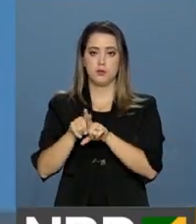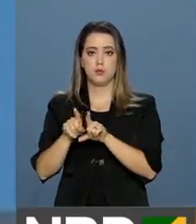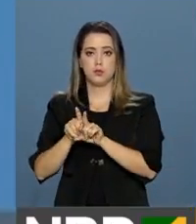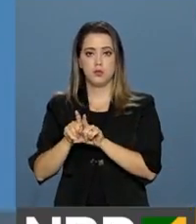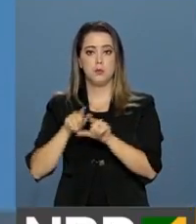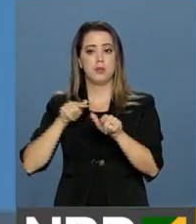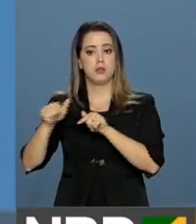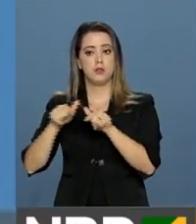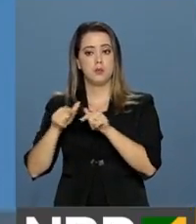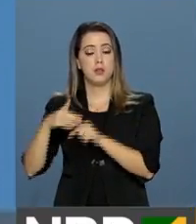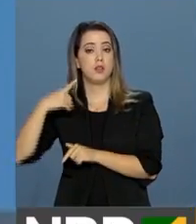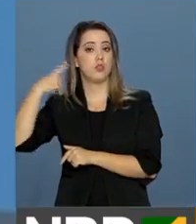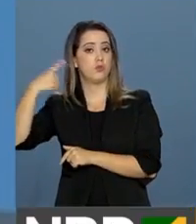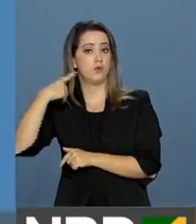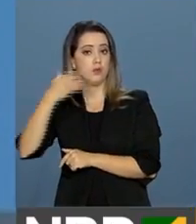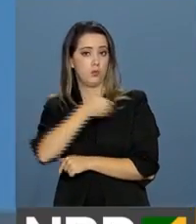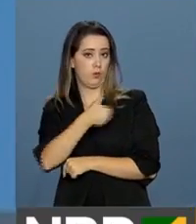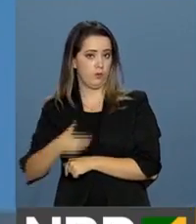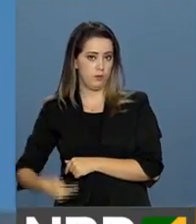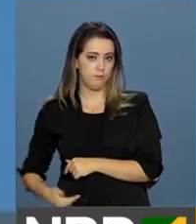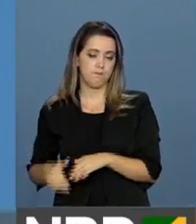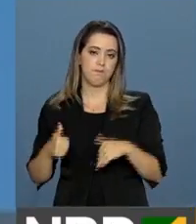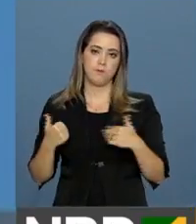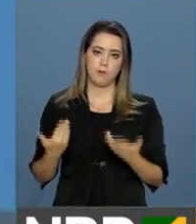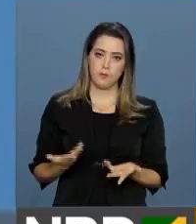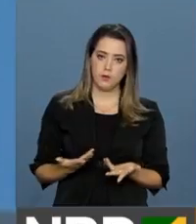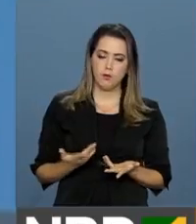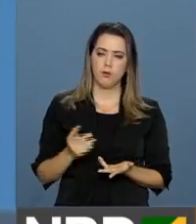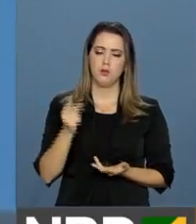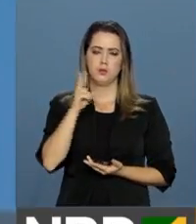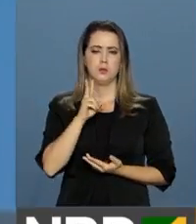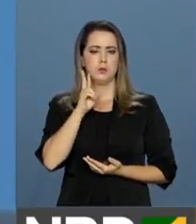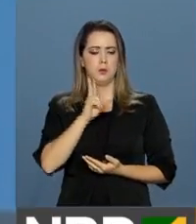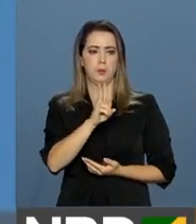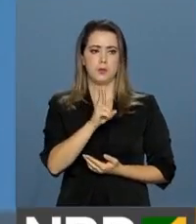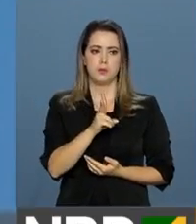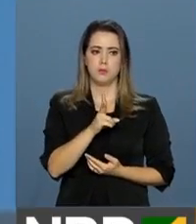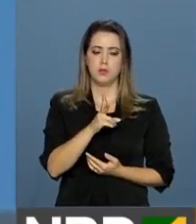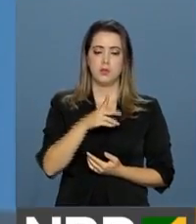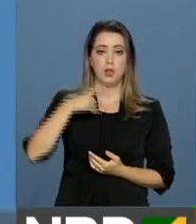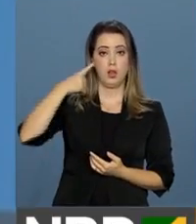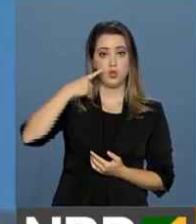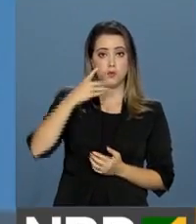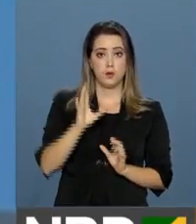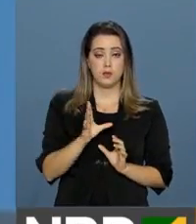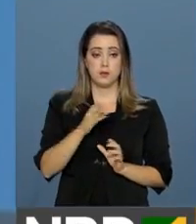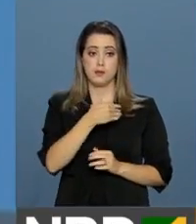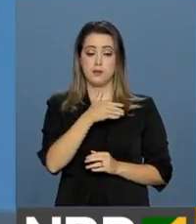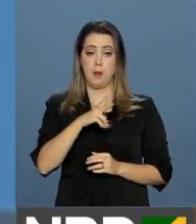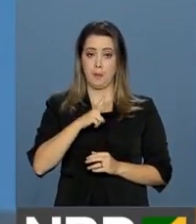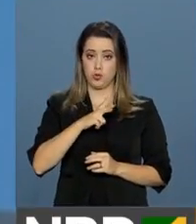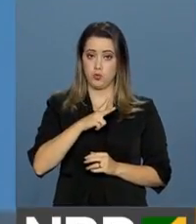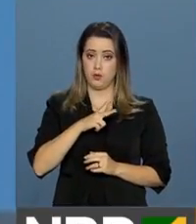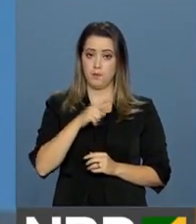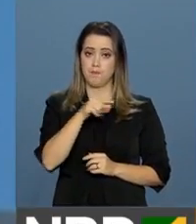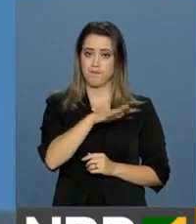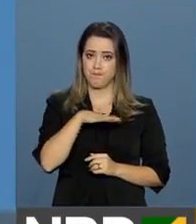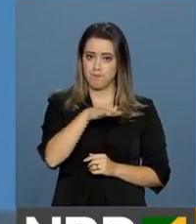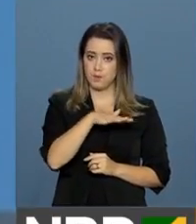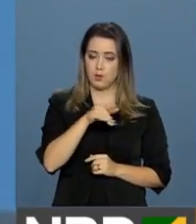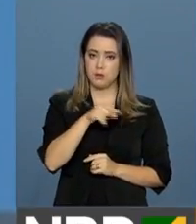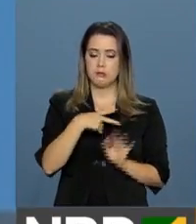da advocacia pública e na área da advocacia privada eu me recordo que eu acabei